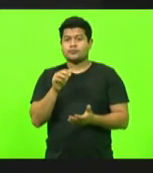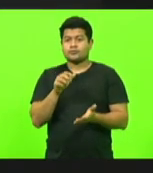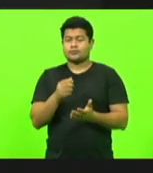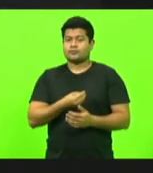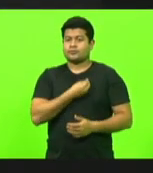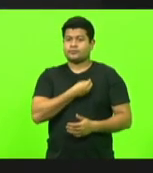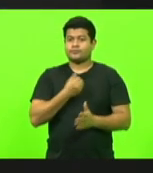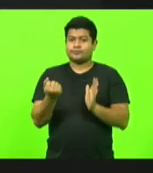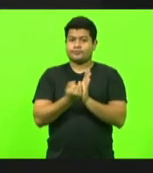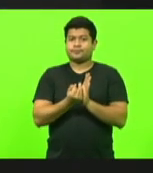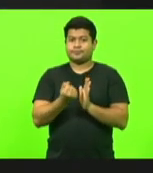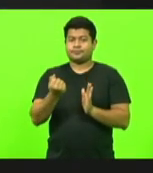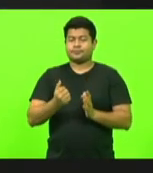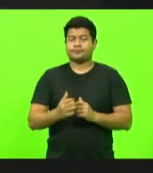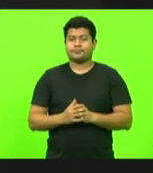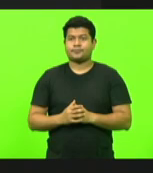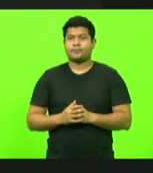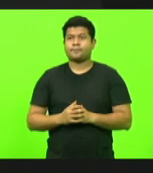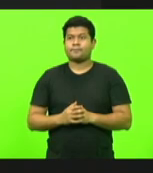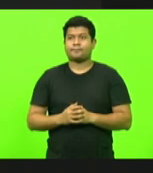devidamente registrado.